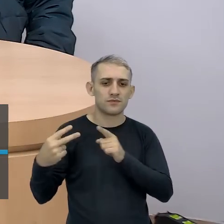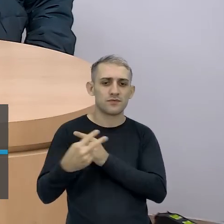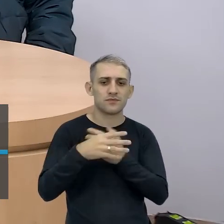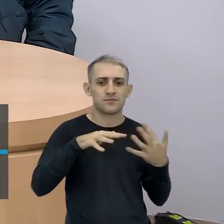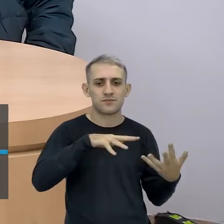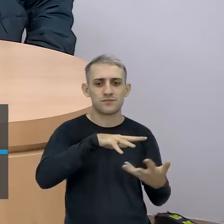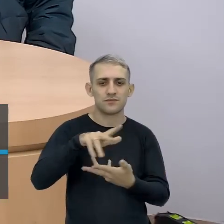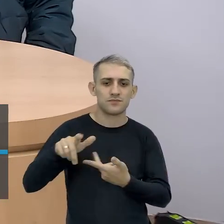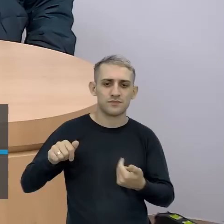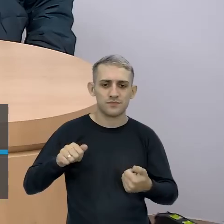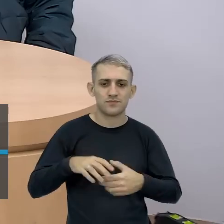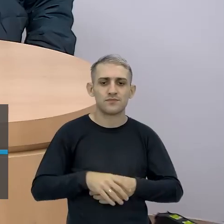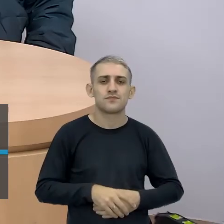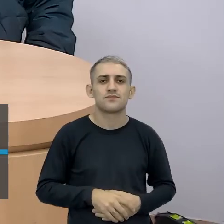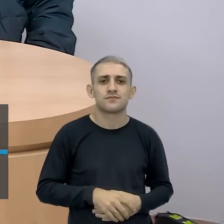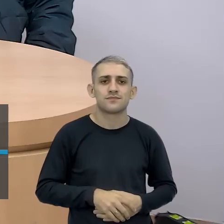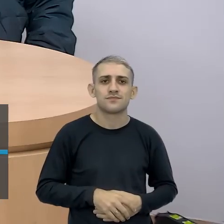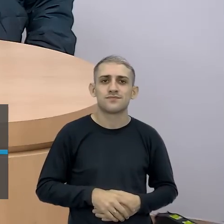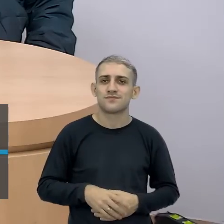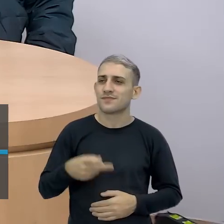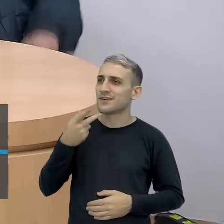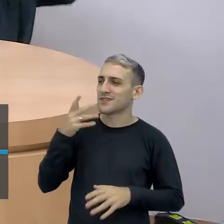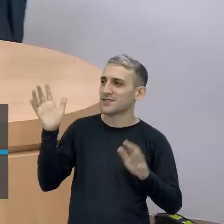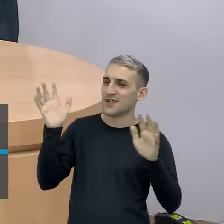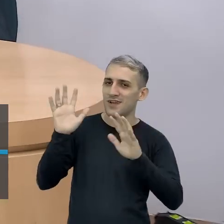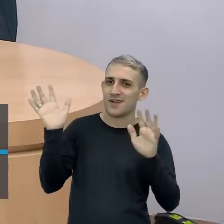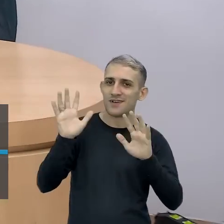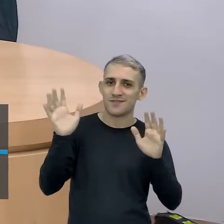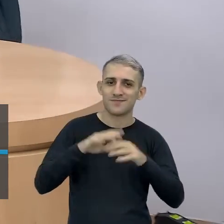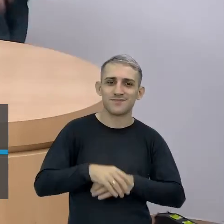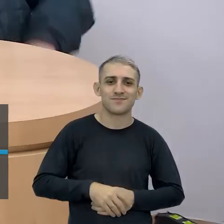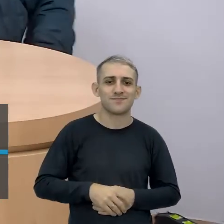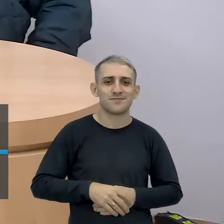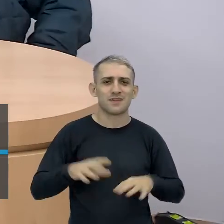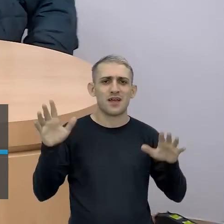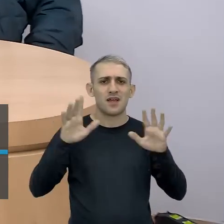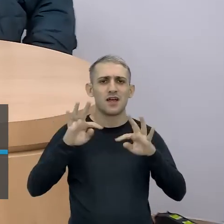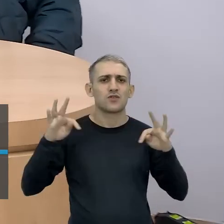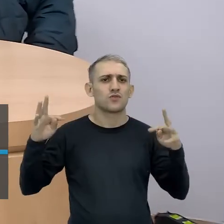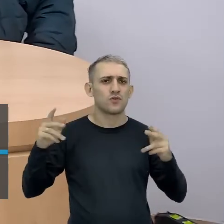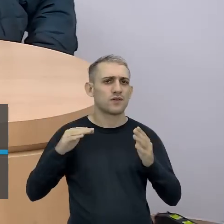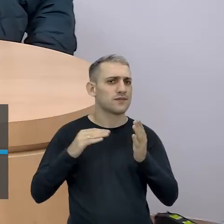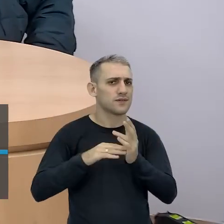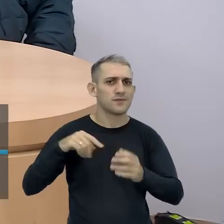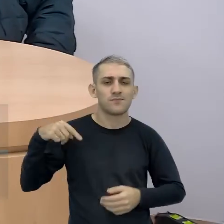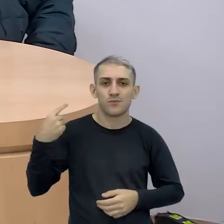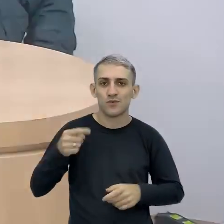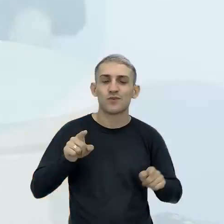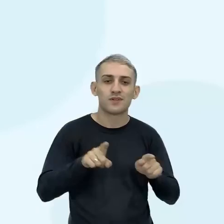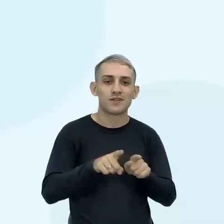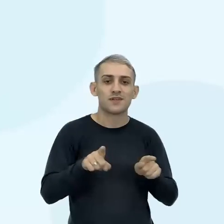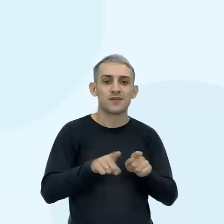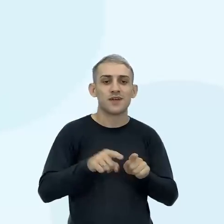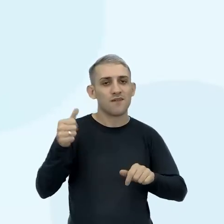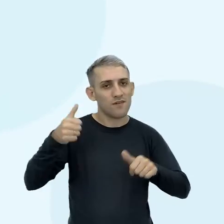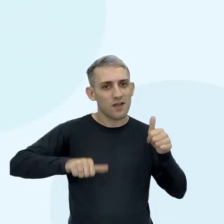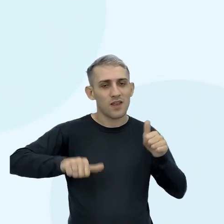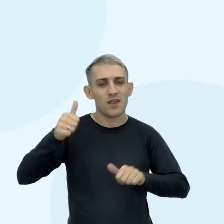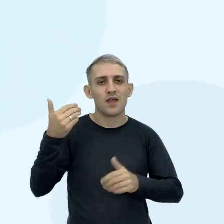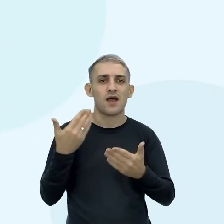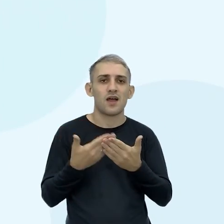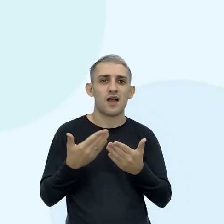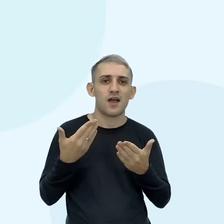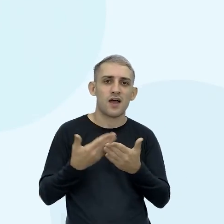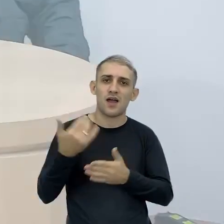mundial. Valmir, dá um tchauzão para a galera. Tchau, tchau, pessoal, até uma próxima aí, né? Avaliem a